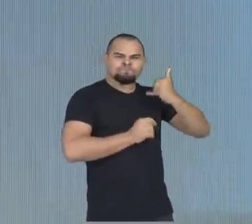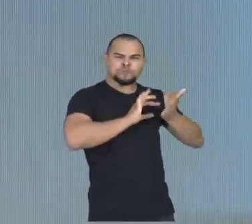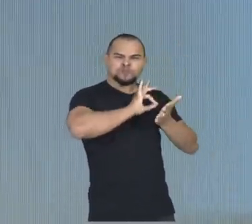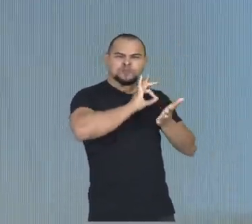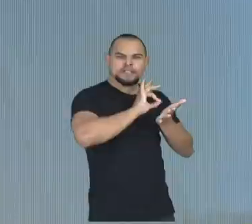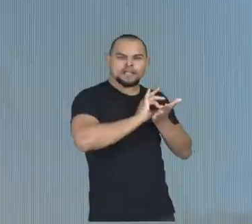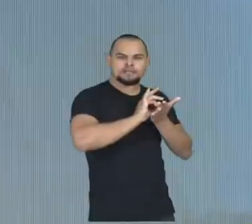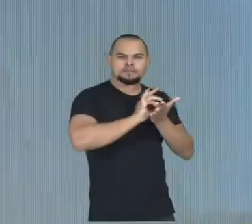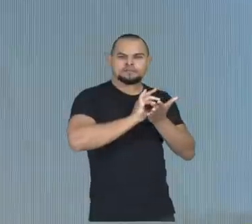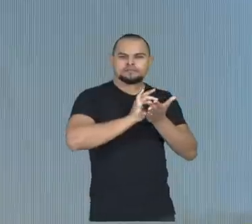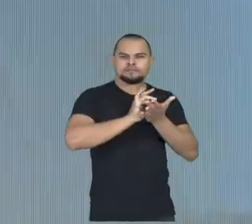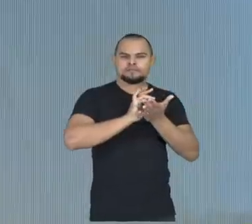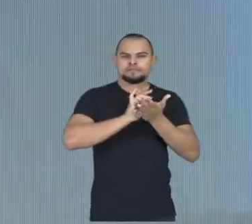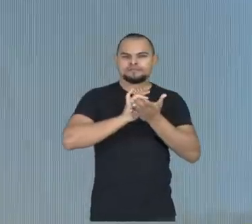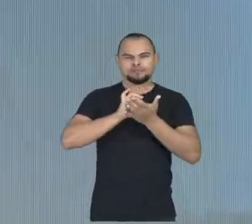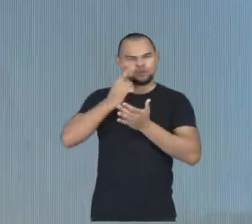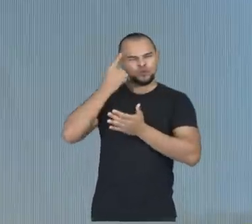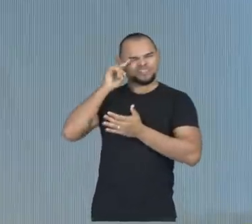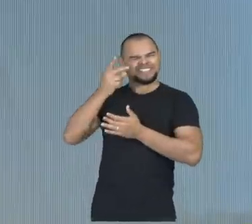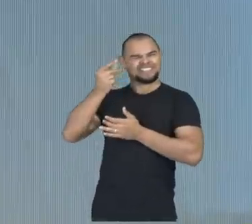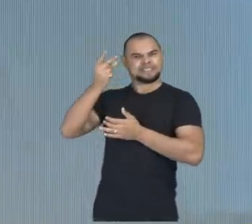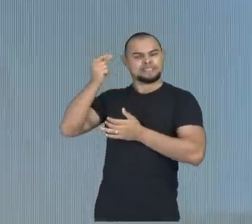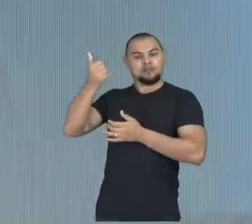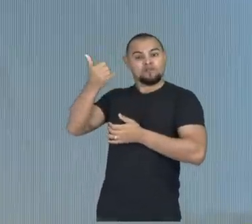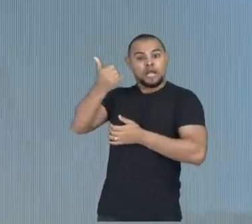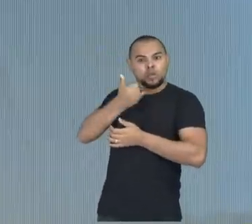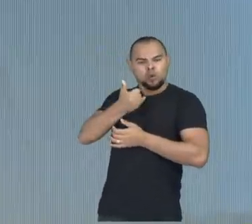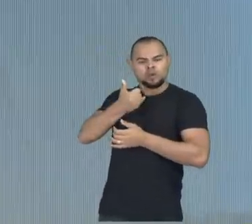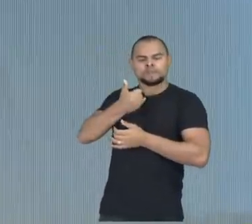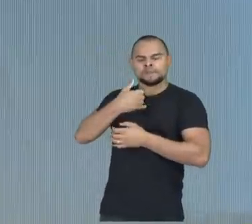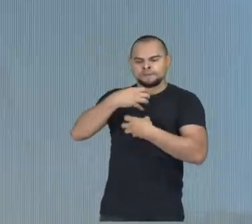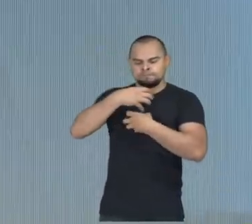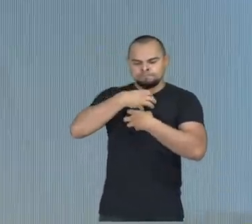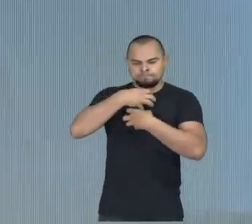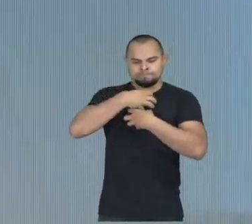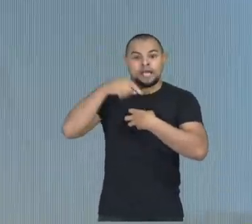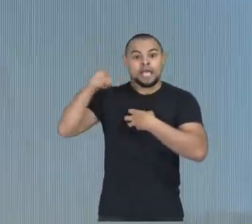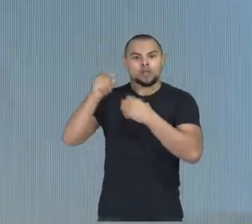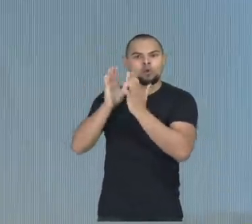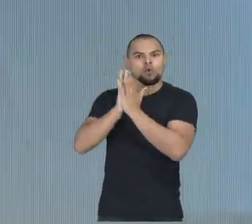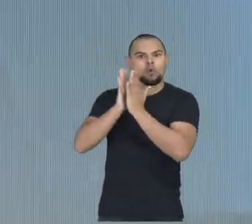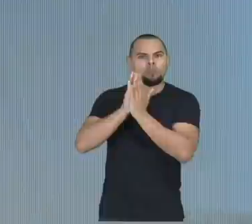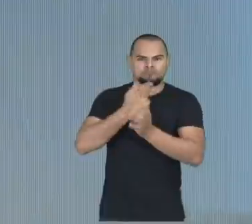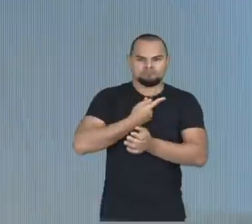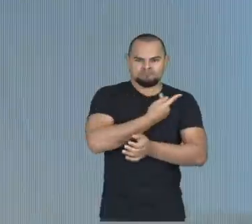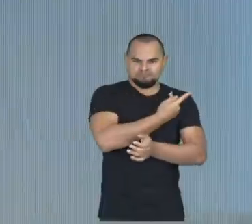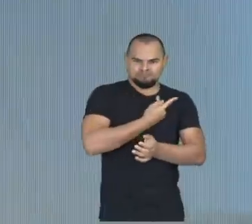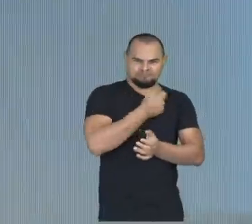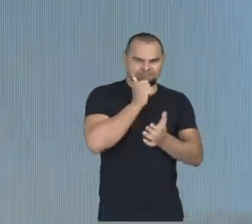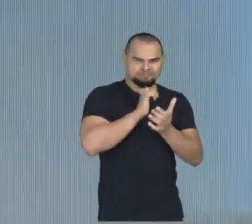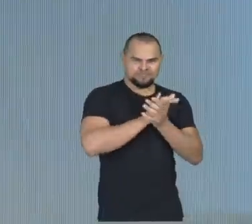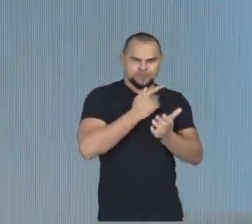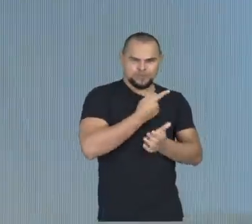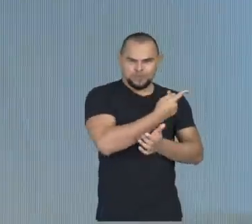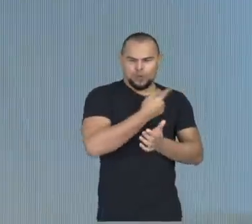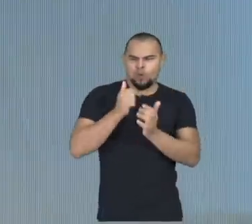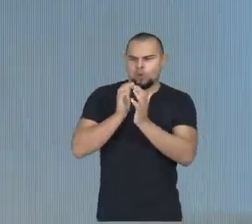falou comigo naquela hora, falou com Samara naquela hora, e ele orou por nós. Na hora que ele orou por